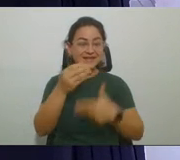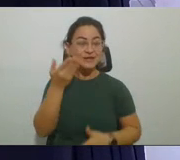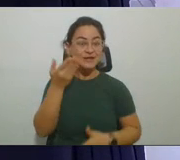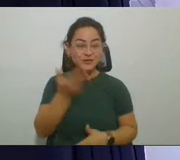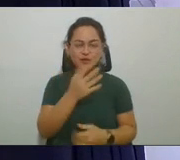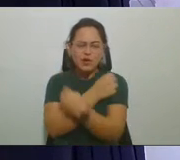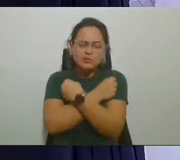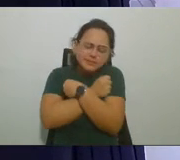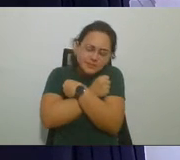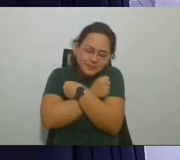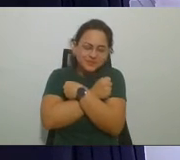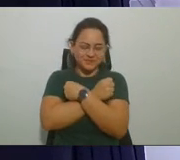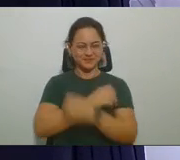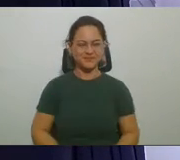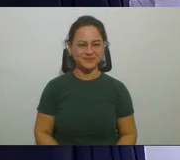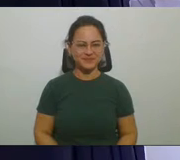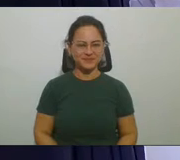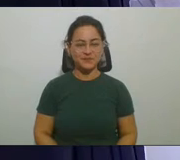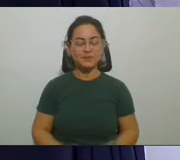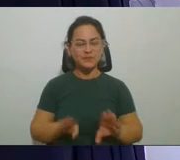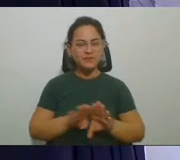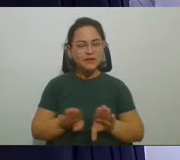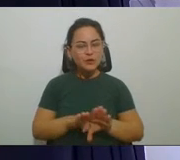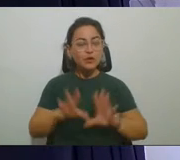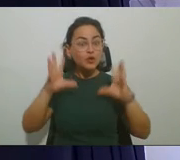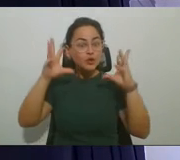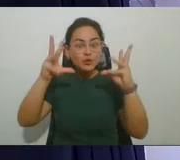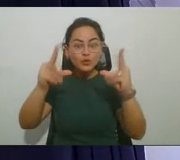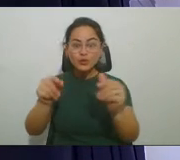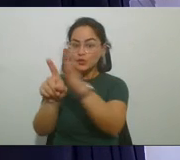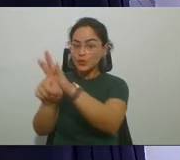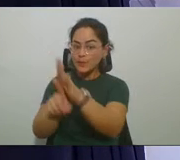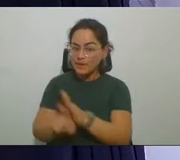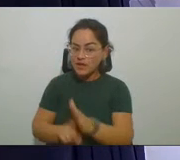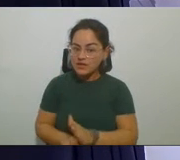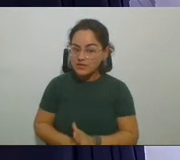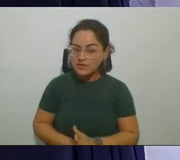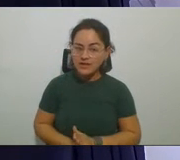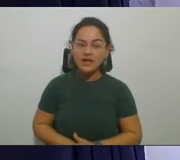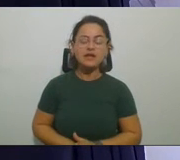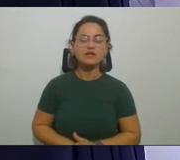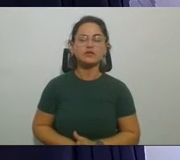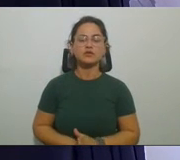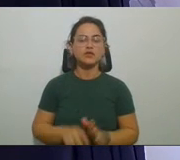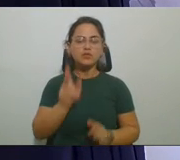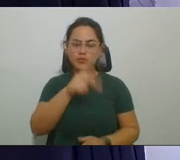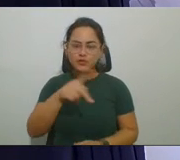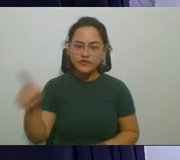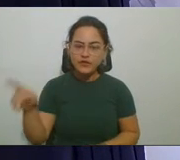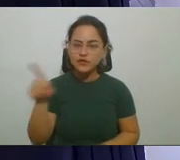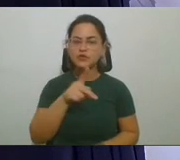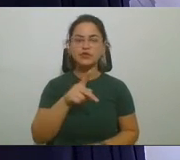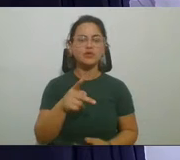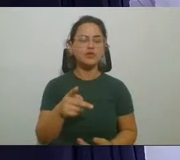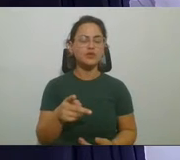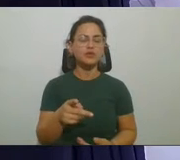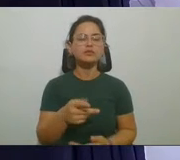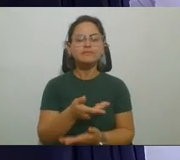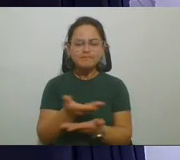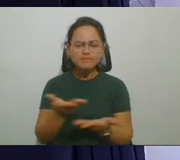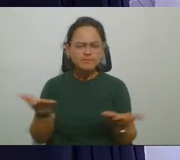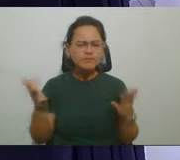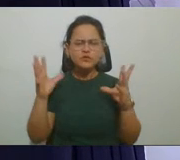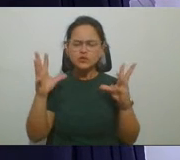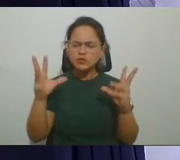abraçada. Cumprimentos a todos os pesquisadores, pesquisadoras, professores, professoras,